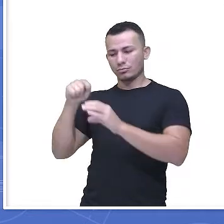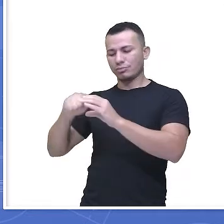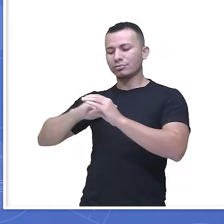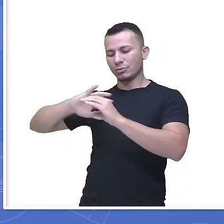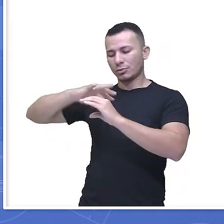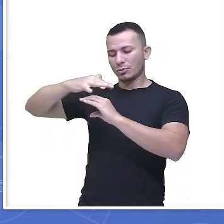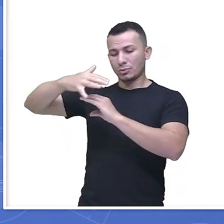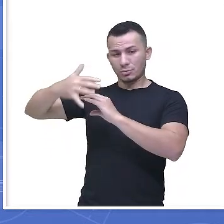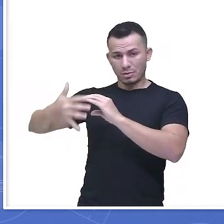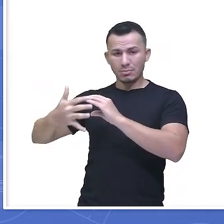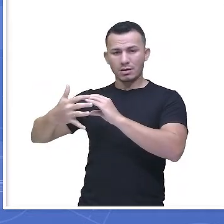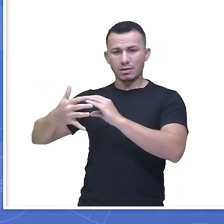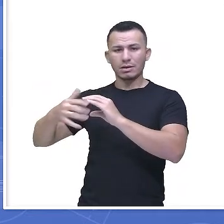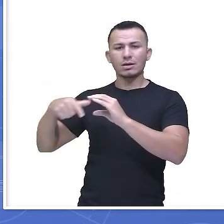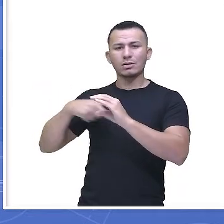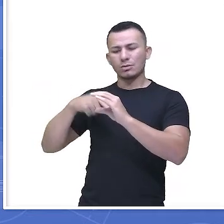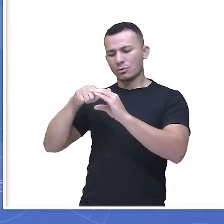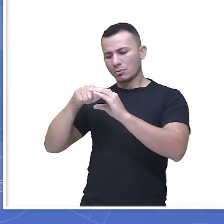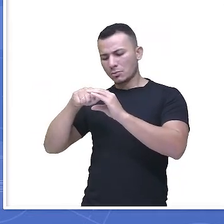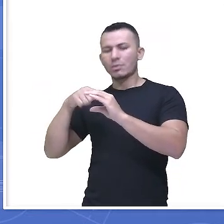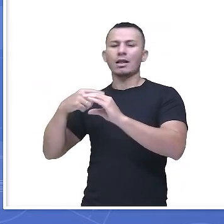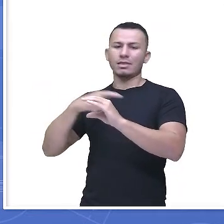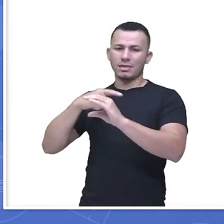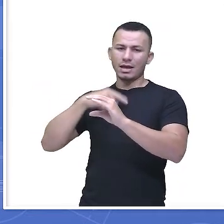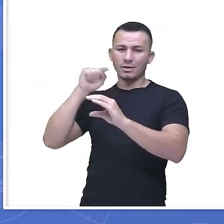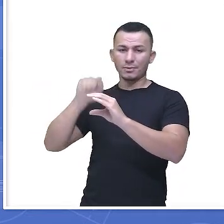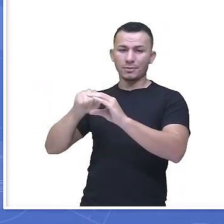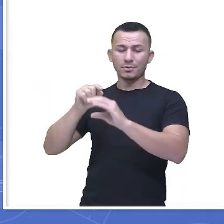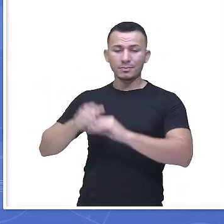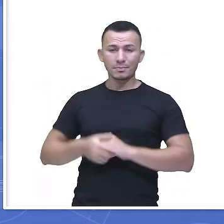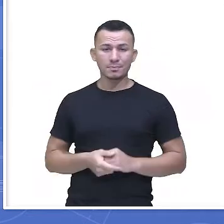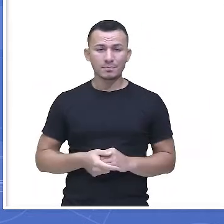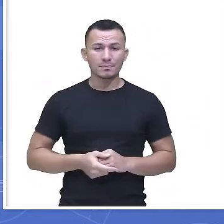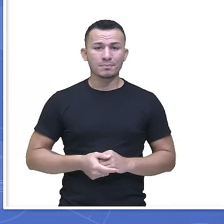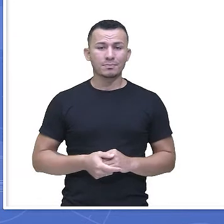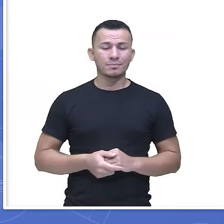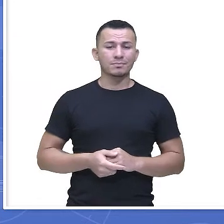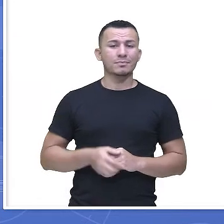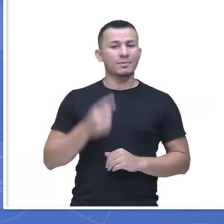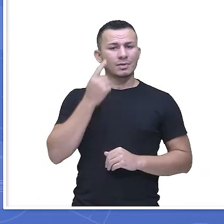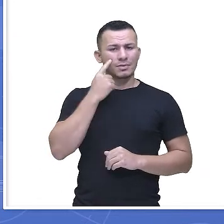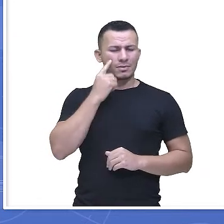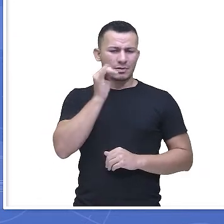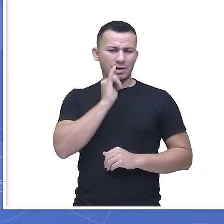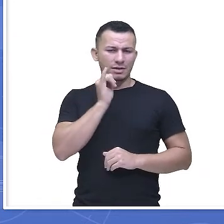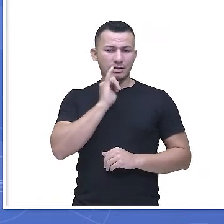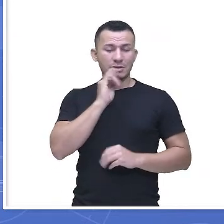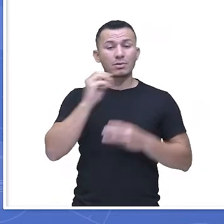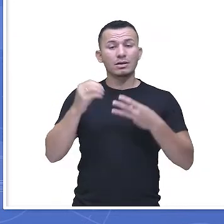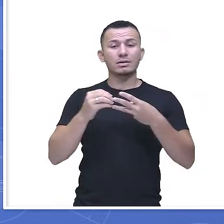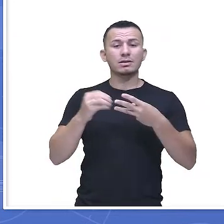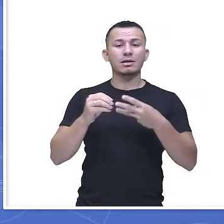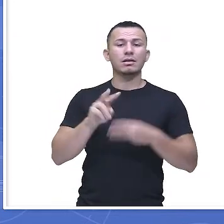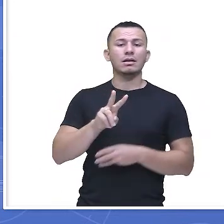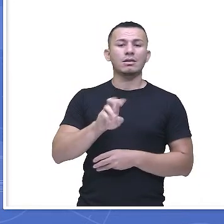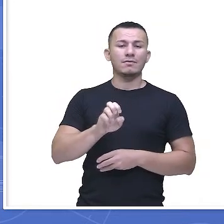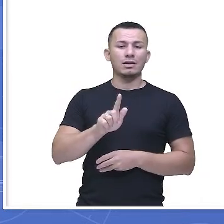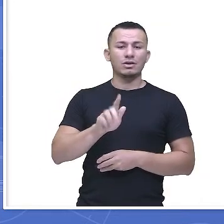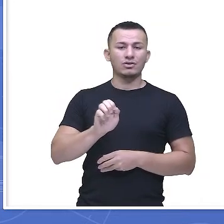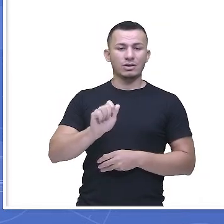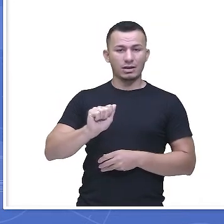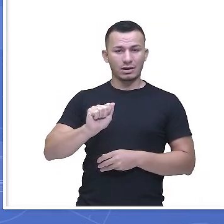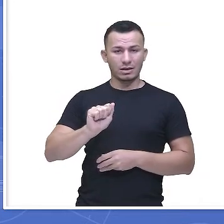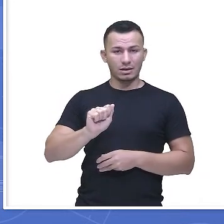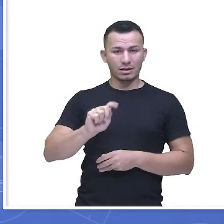celular. Exemplo aí, ó, a gente tem na próxima cartela um exemplo de uma célula vegetal, que